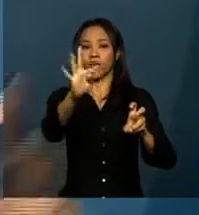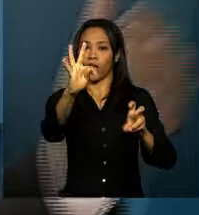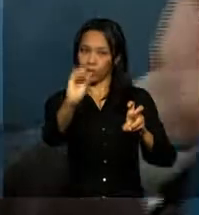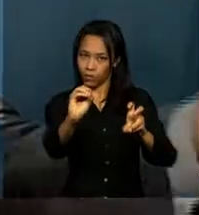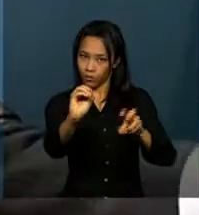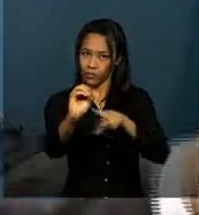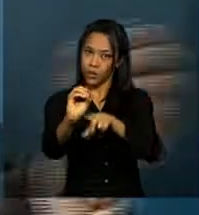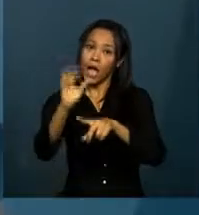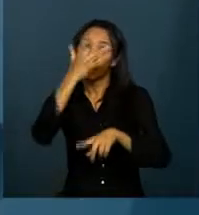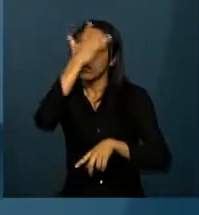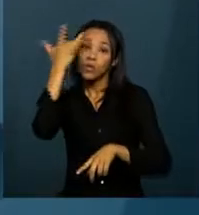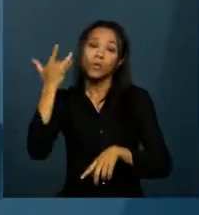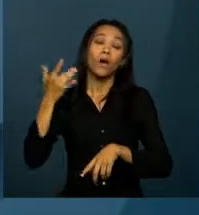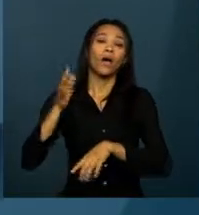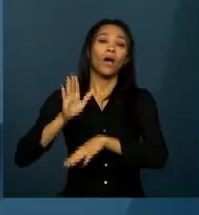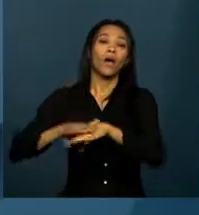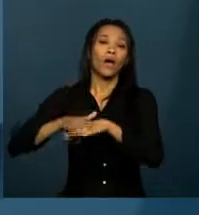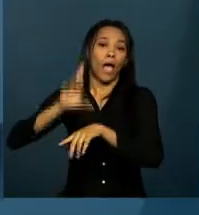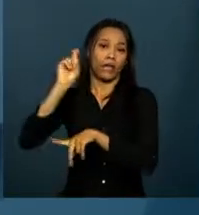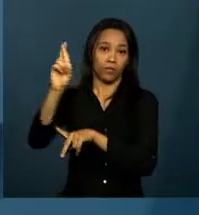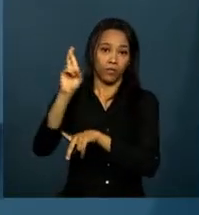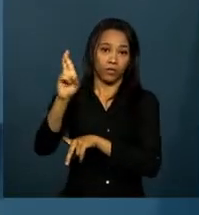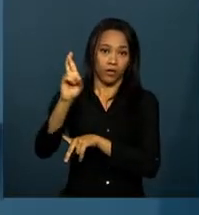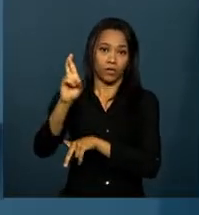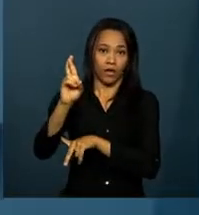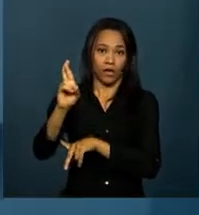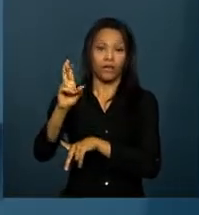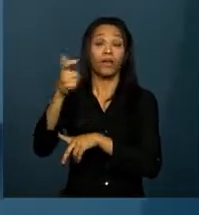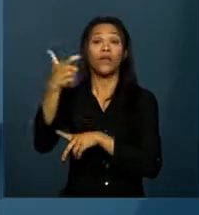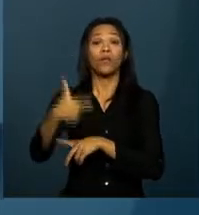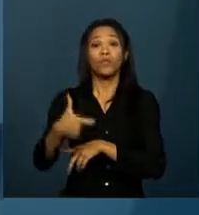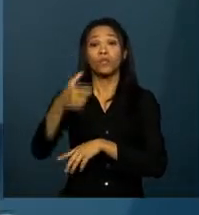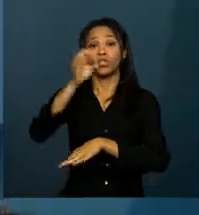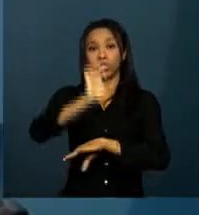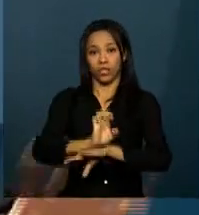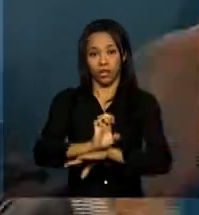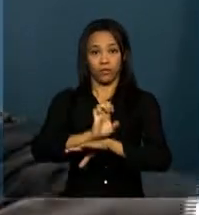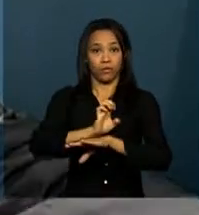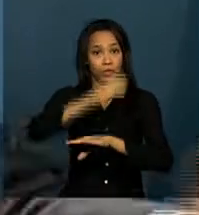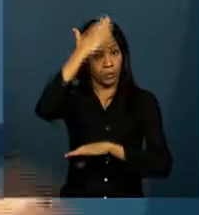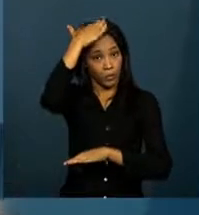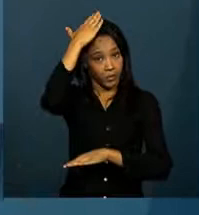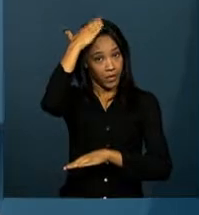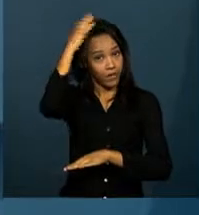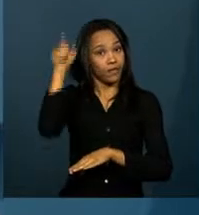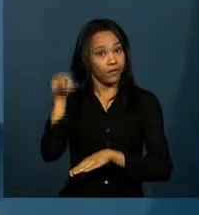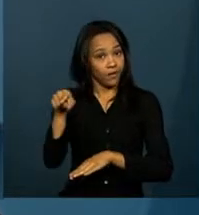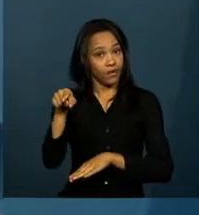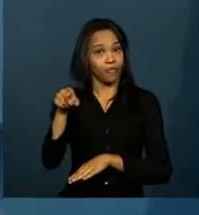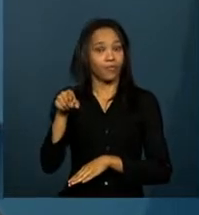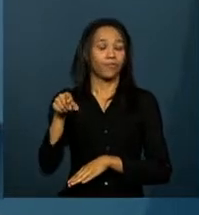O magistrado que coordena essas investigações no estado do Paraná, ele abre o sigilo quando